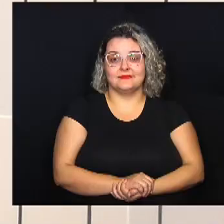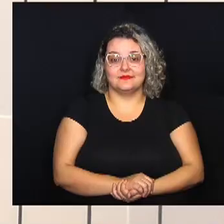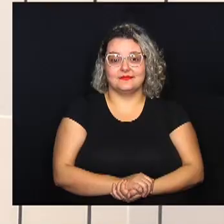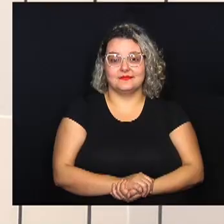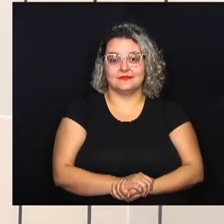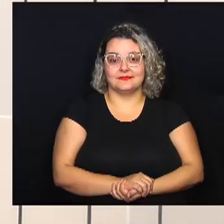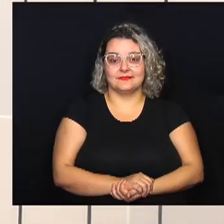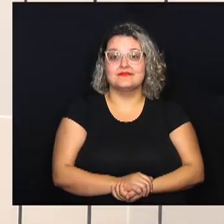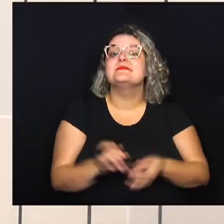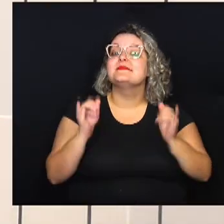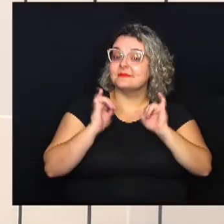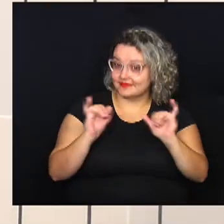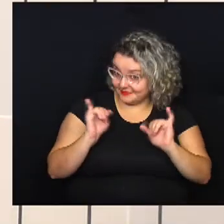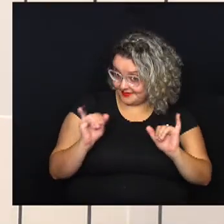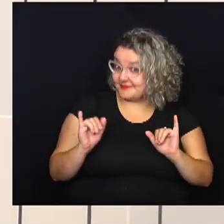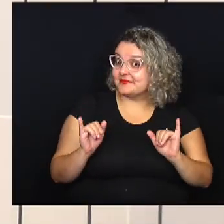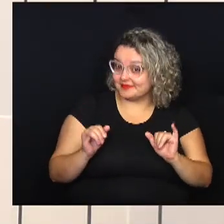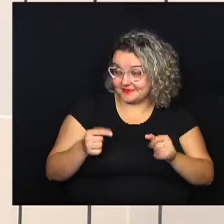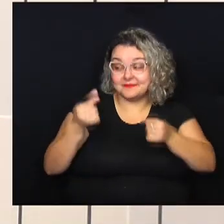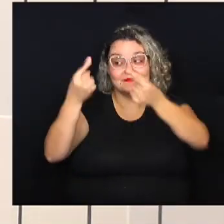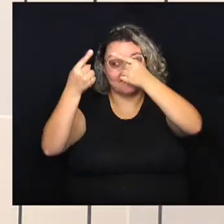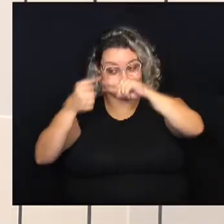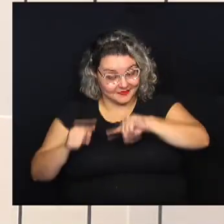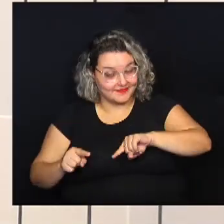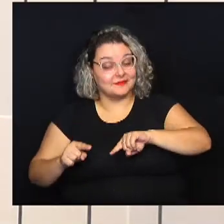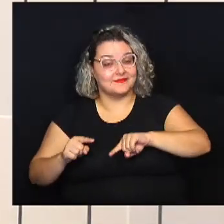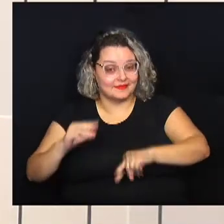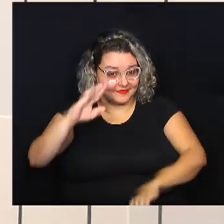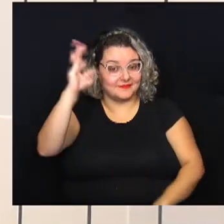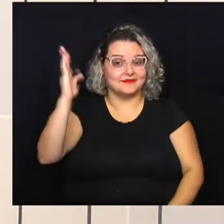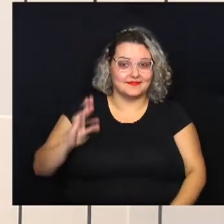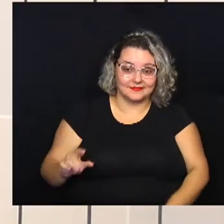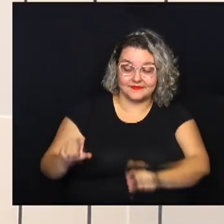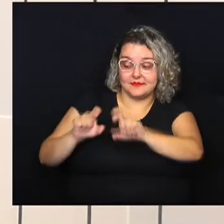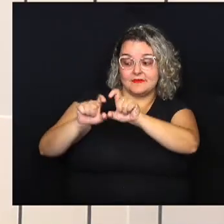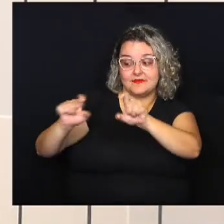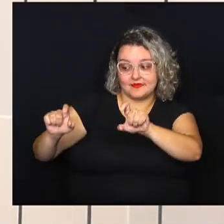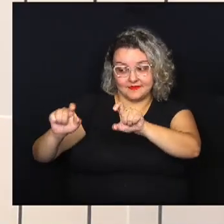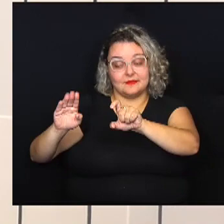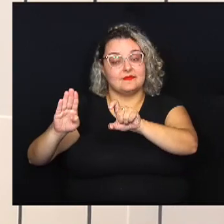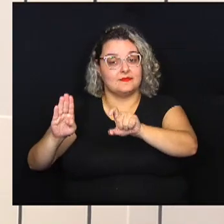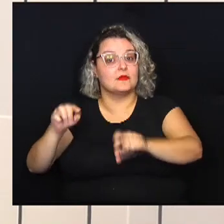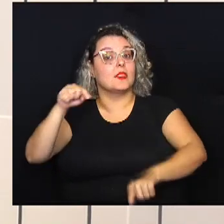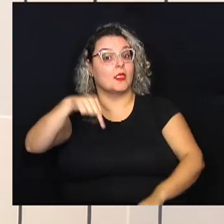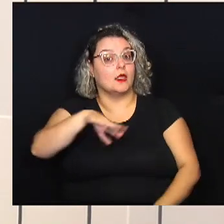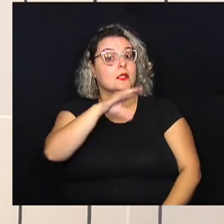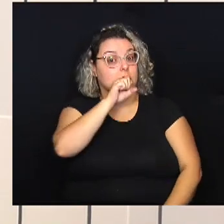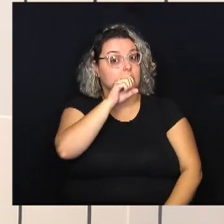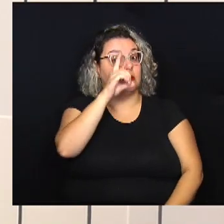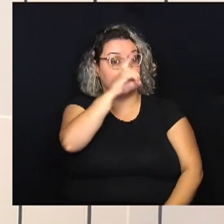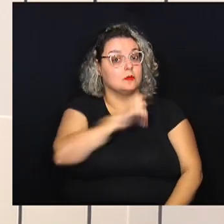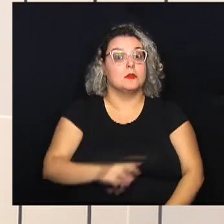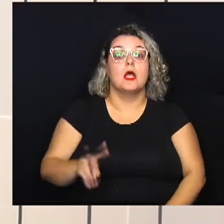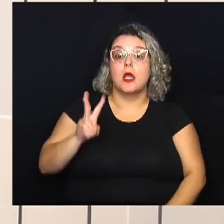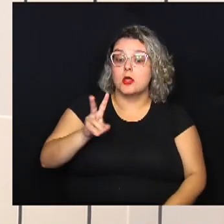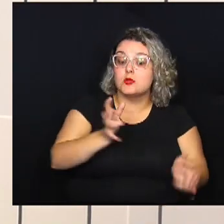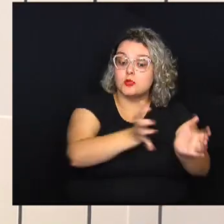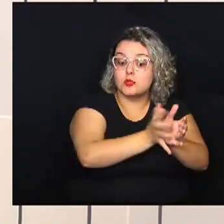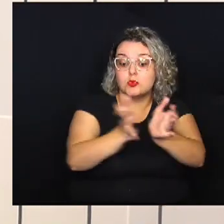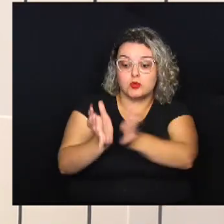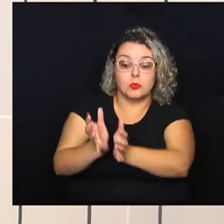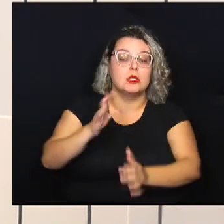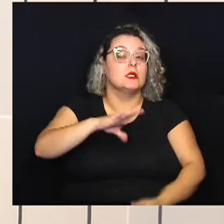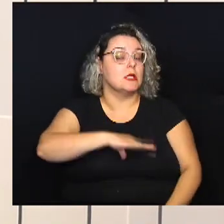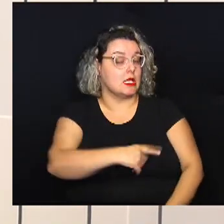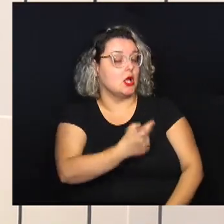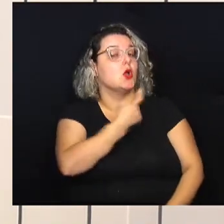Hora de falar sobre Campeonato Brasileiro da Série B, porque neste fim de semana as duas equipes da cidade